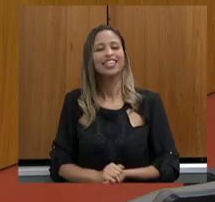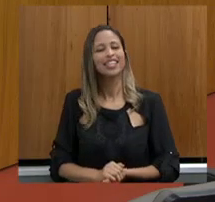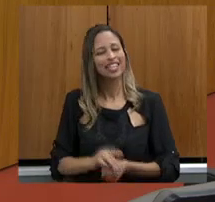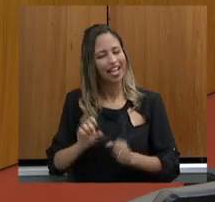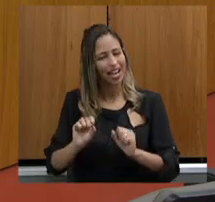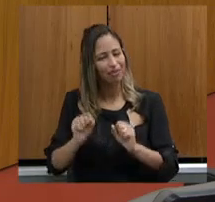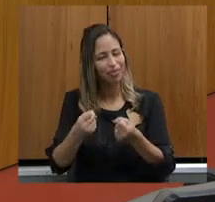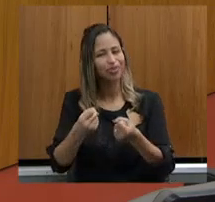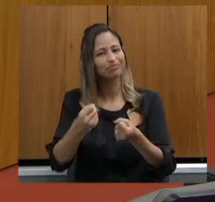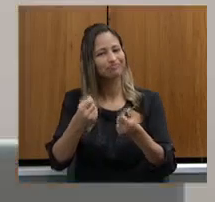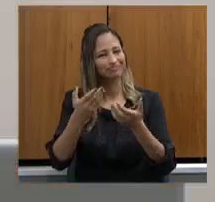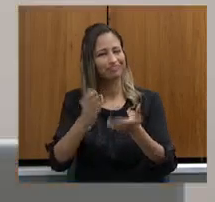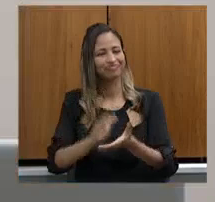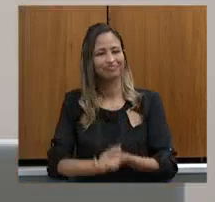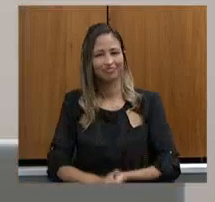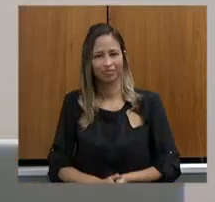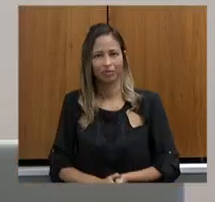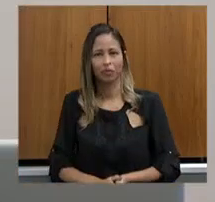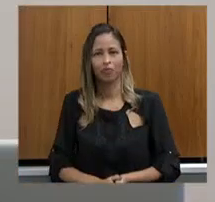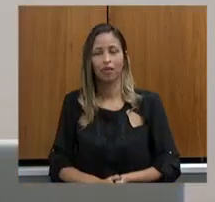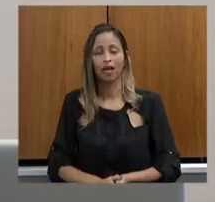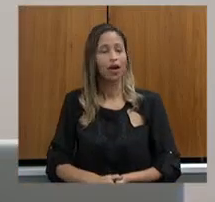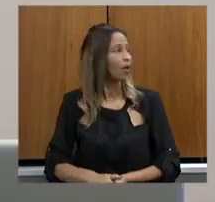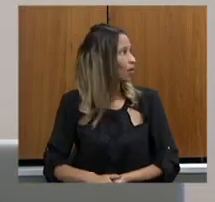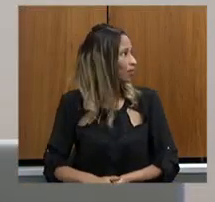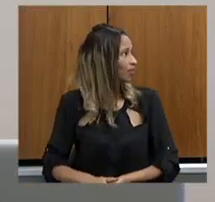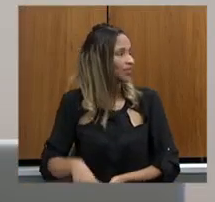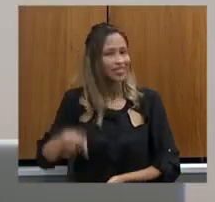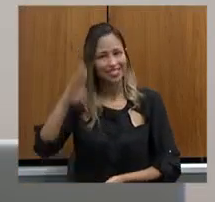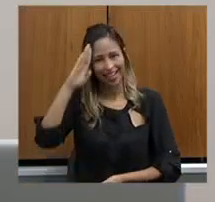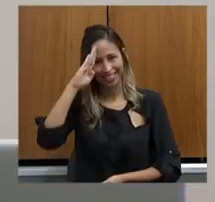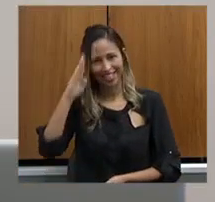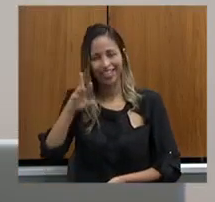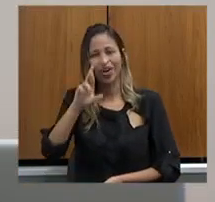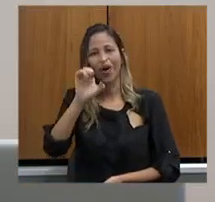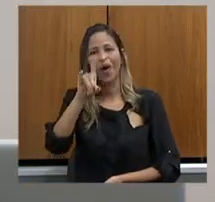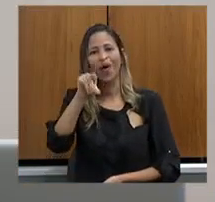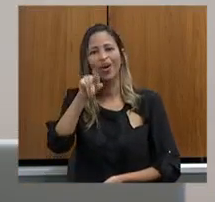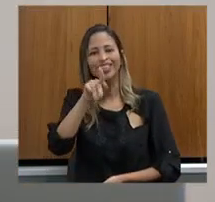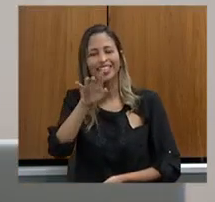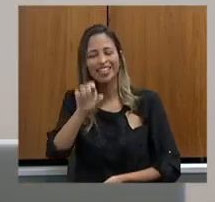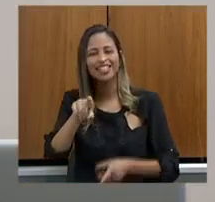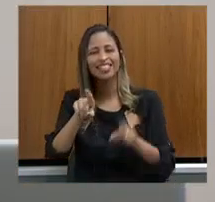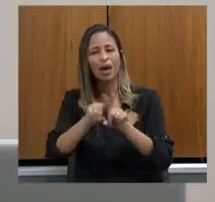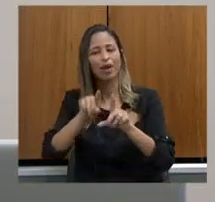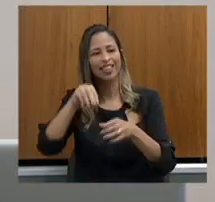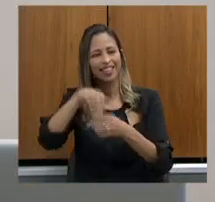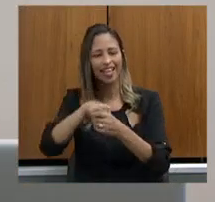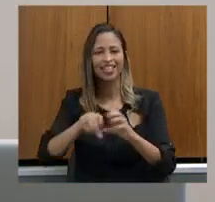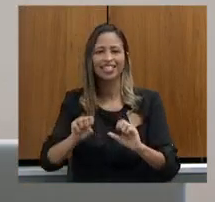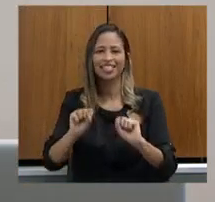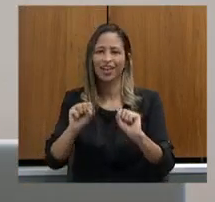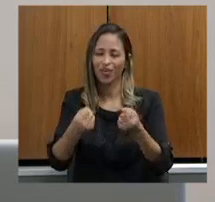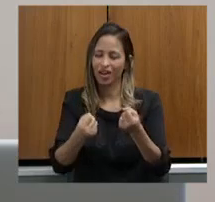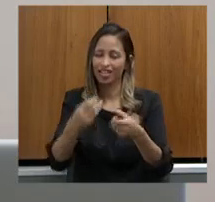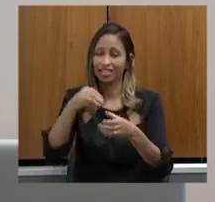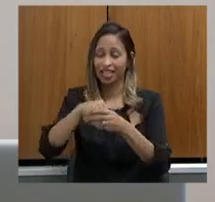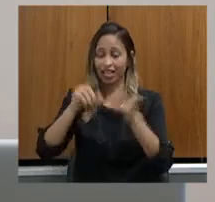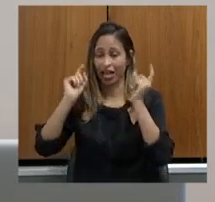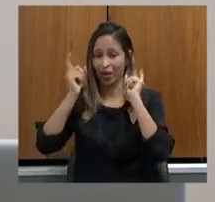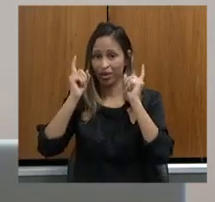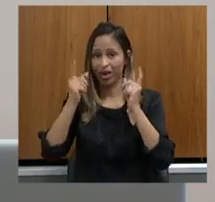muito afinco sargento Rodrigues um exemplo para gente dentro da segurança ontem fez uma reunião